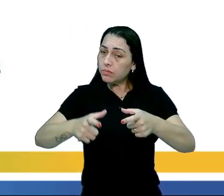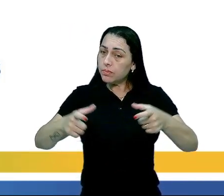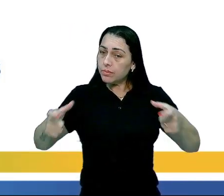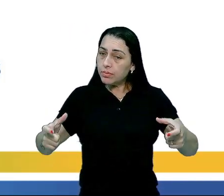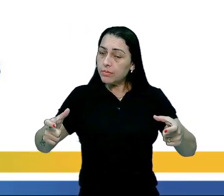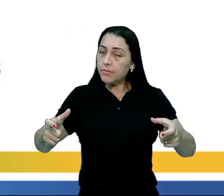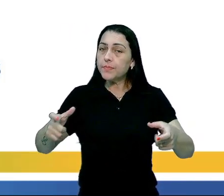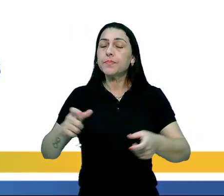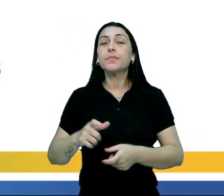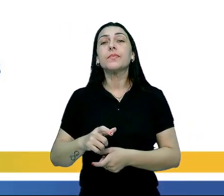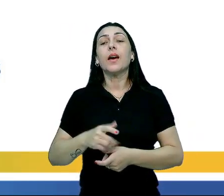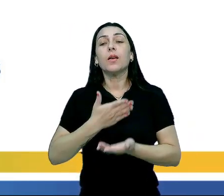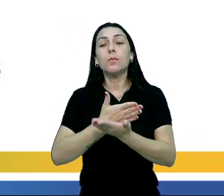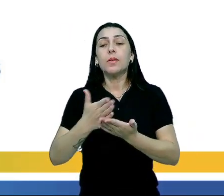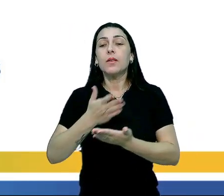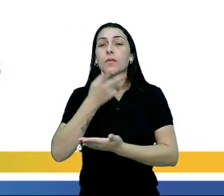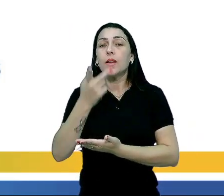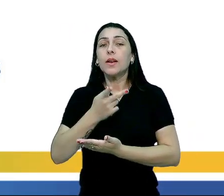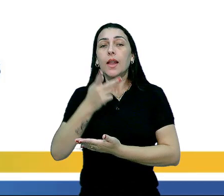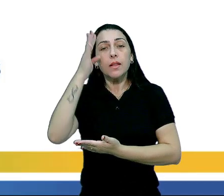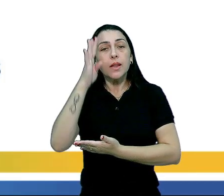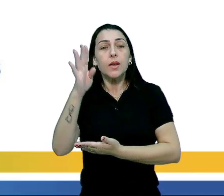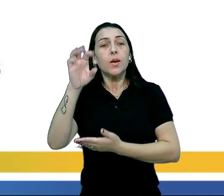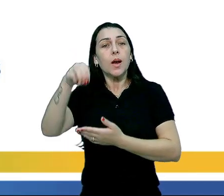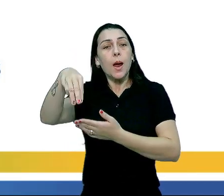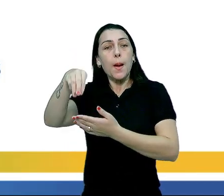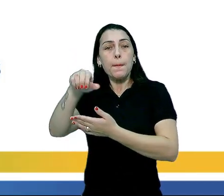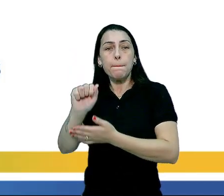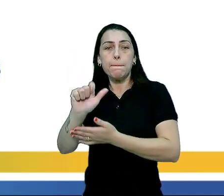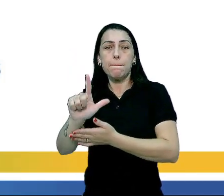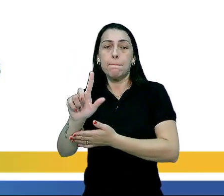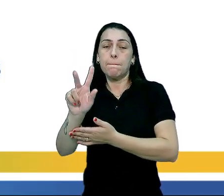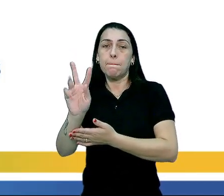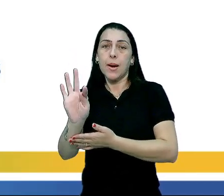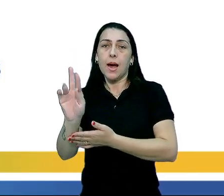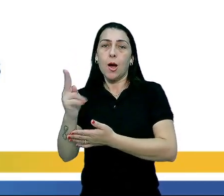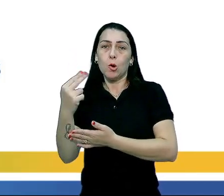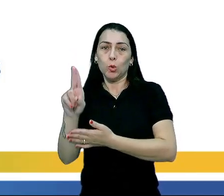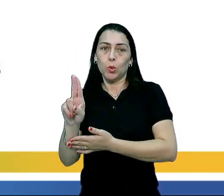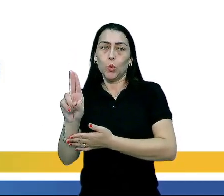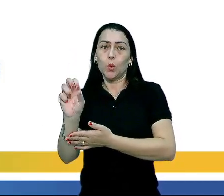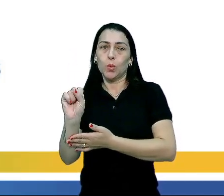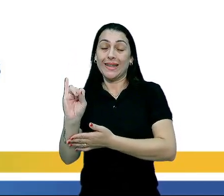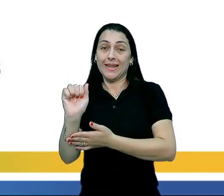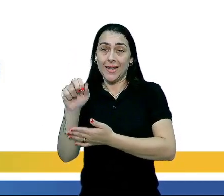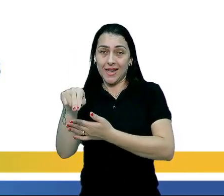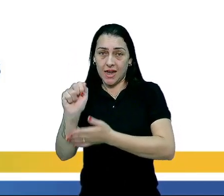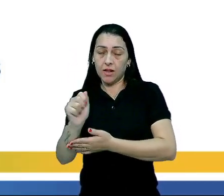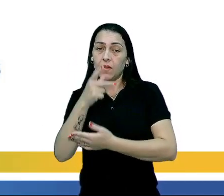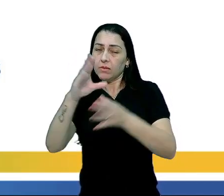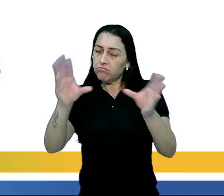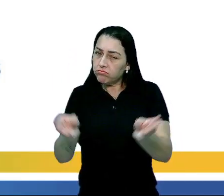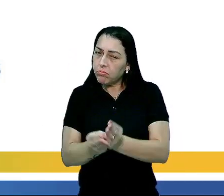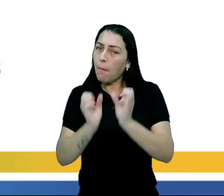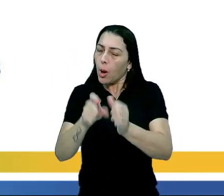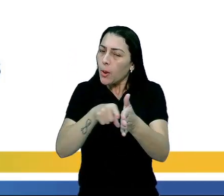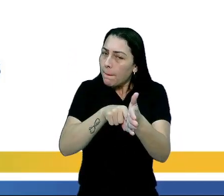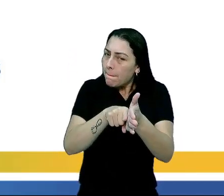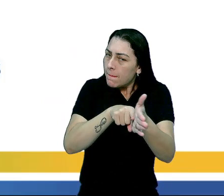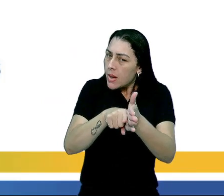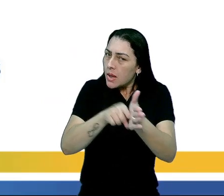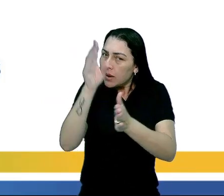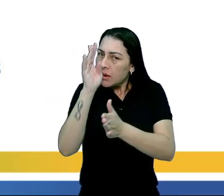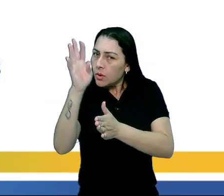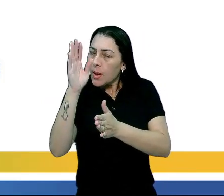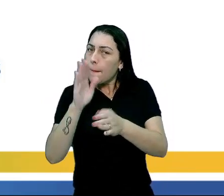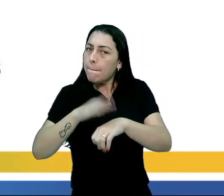aumentava. A gente vai começar falando da teoria malthusiana. Como eu disse, está bem sintetizada. Vocês podem estar pesquisando essas